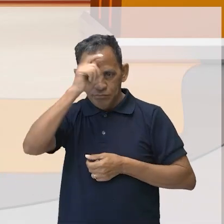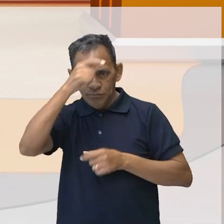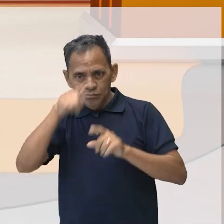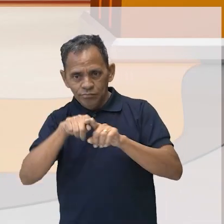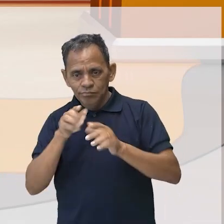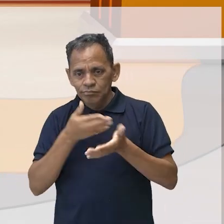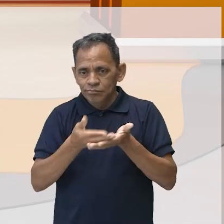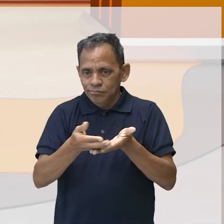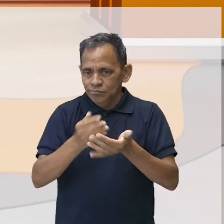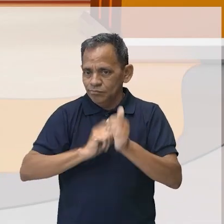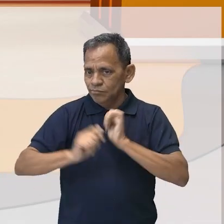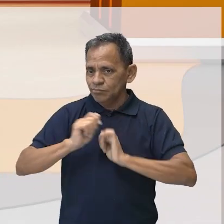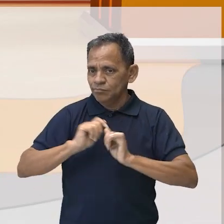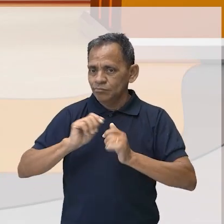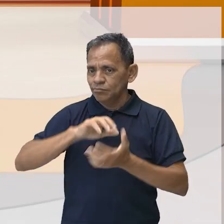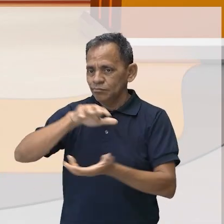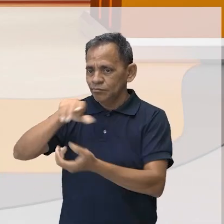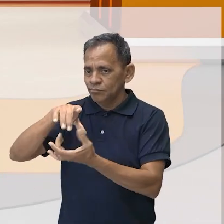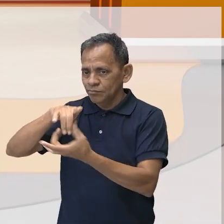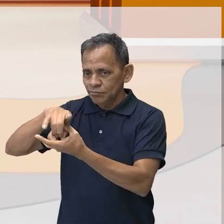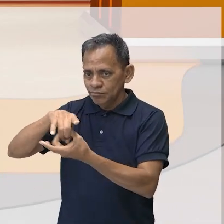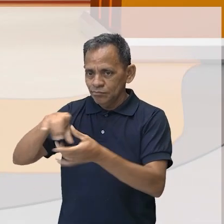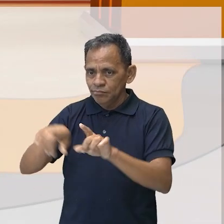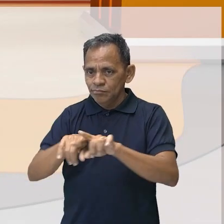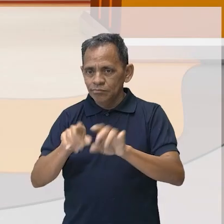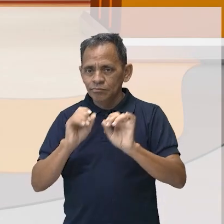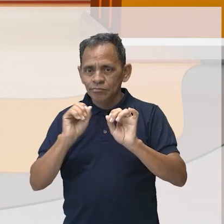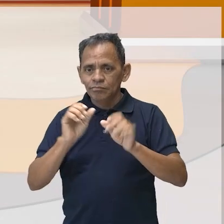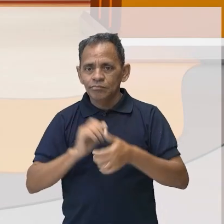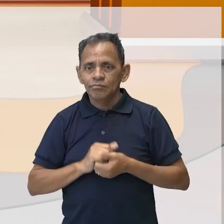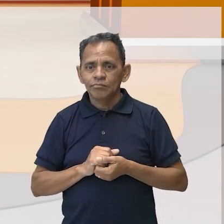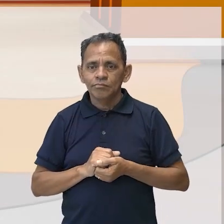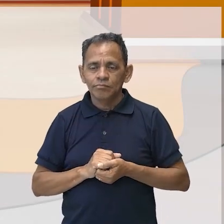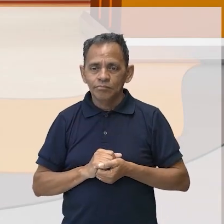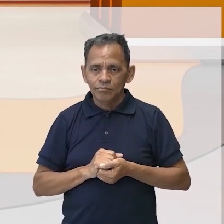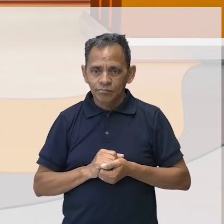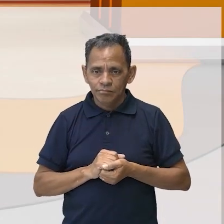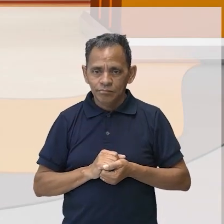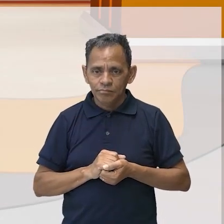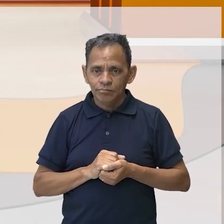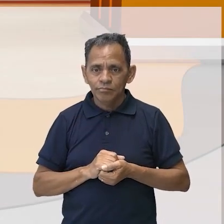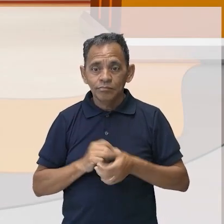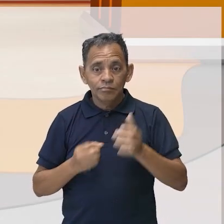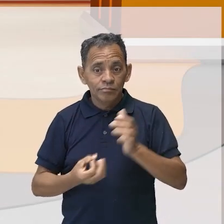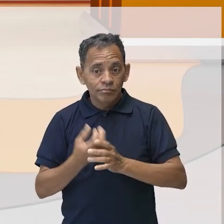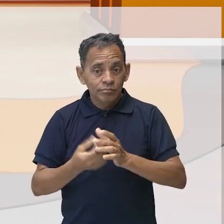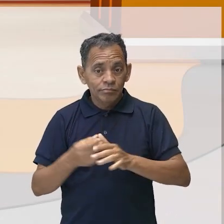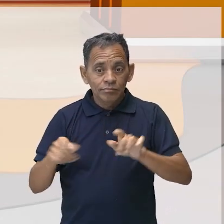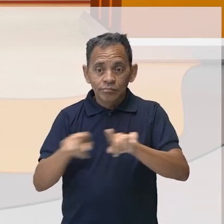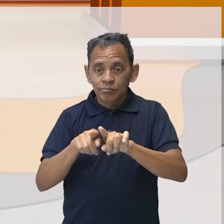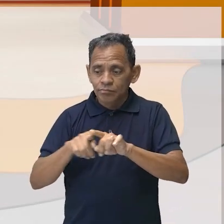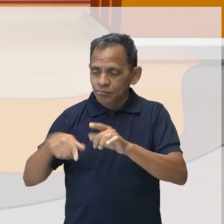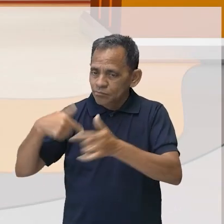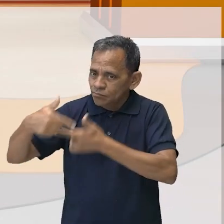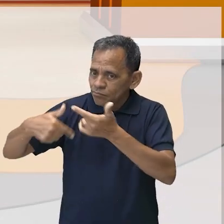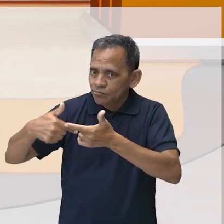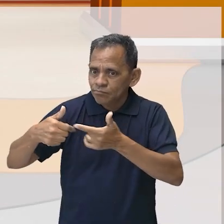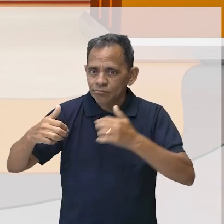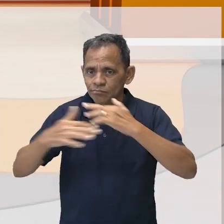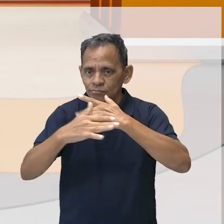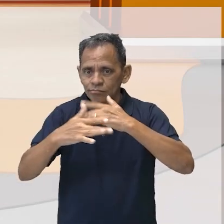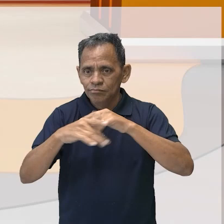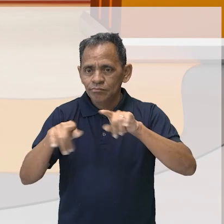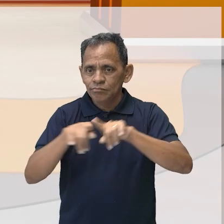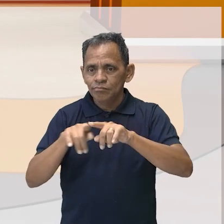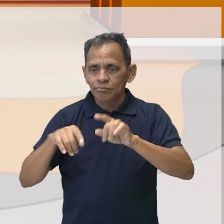dessa economia de um mundo global, né? A partir também das revoluções industriais. A criação de empregos urbanos e a